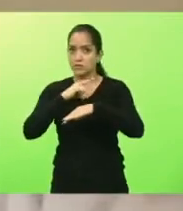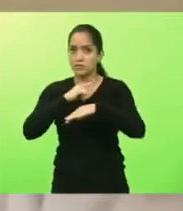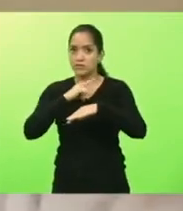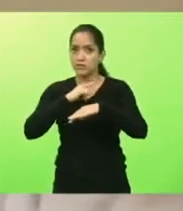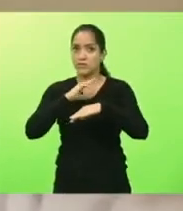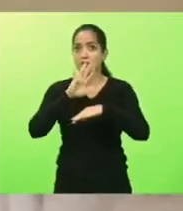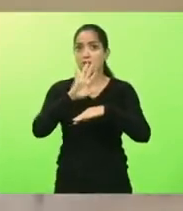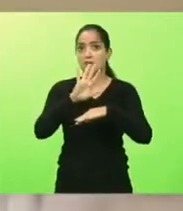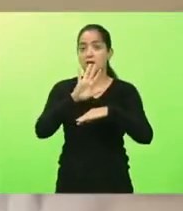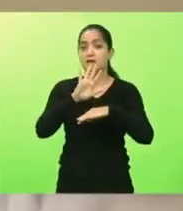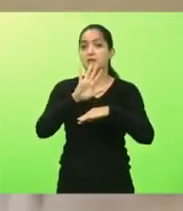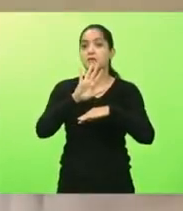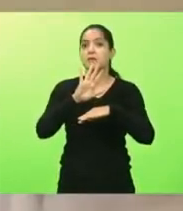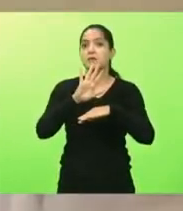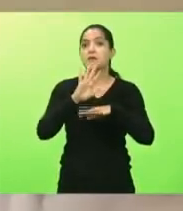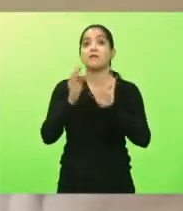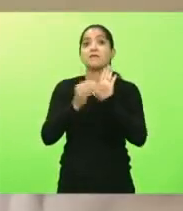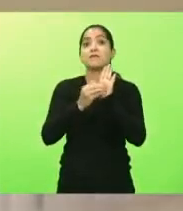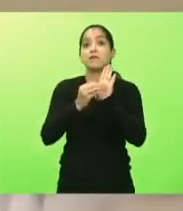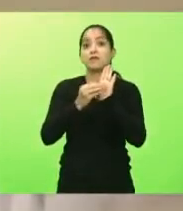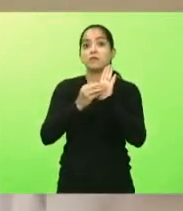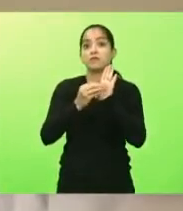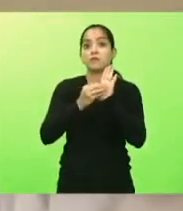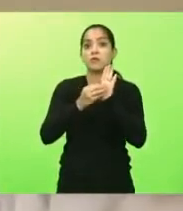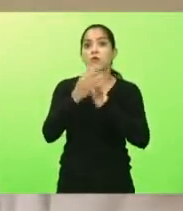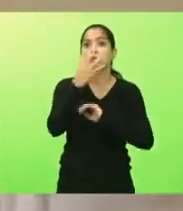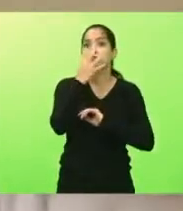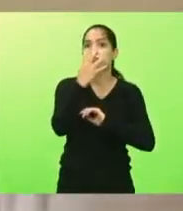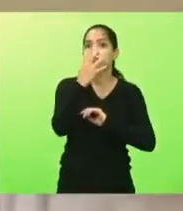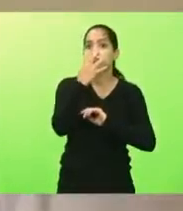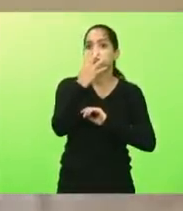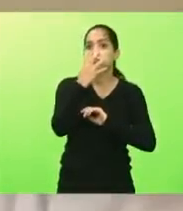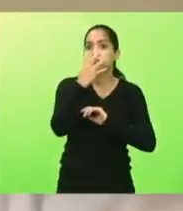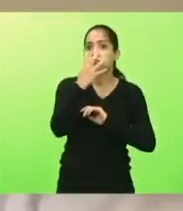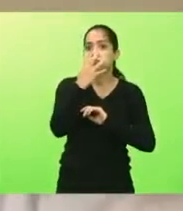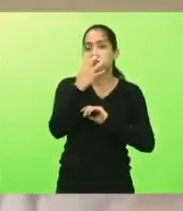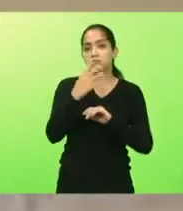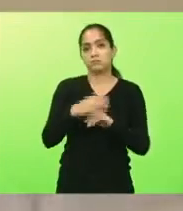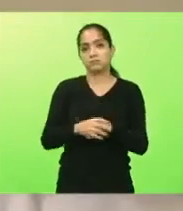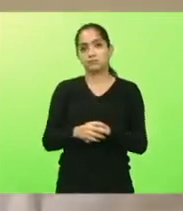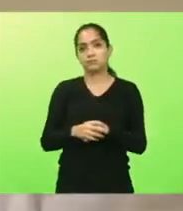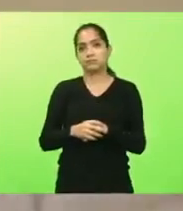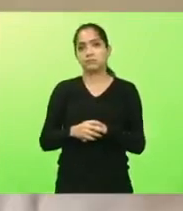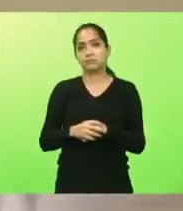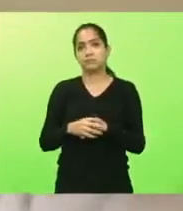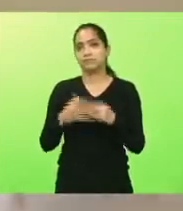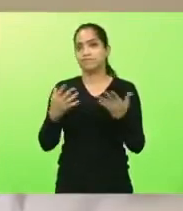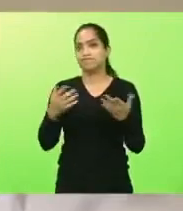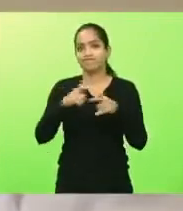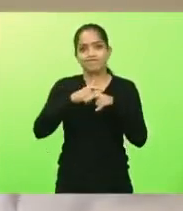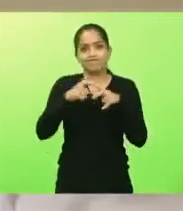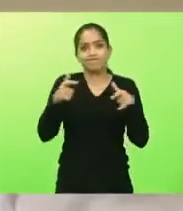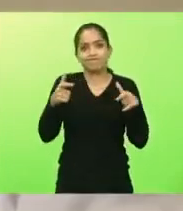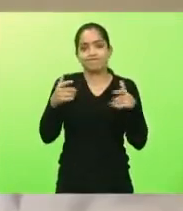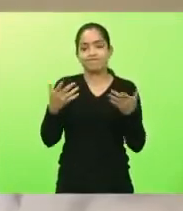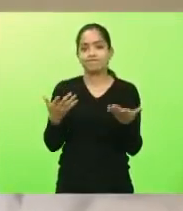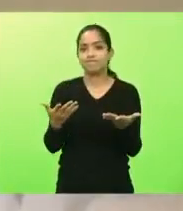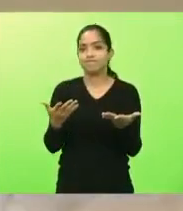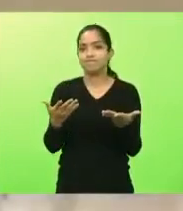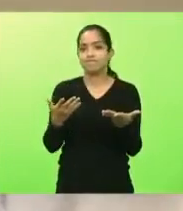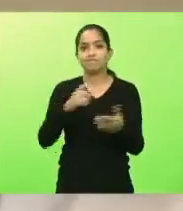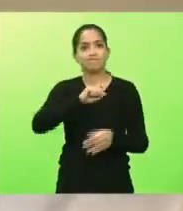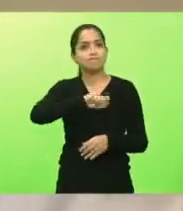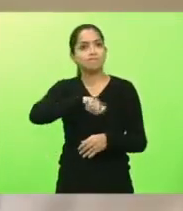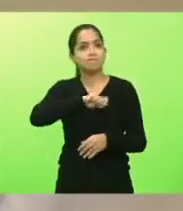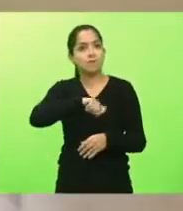junto, Fernando, colocar do respirador um bilhetinho. Boa sorte! É uma sacanagem que o governo do Estado está fazendo